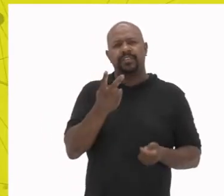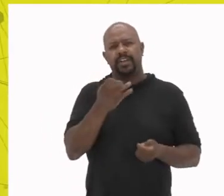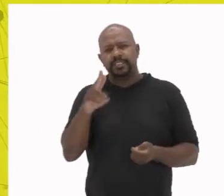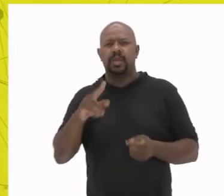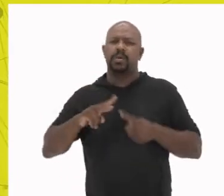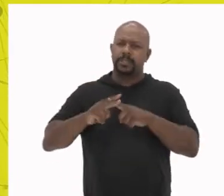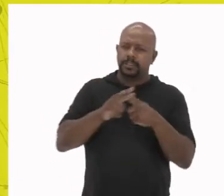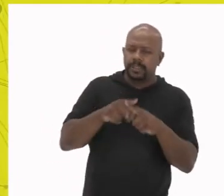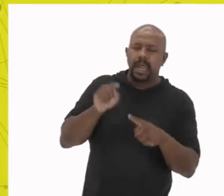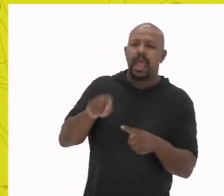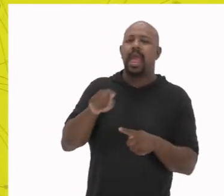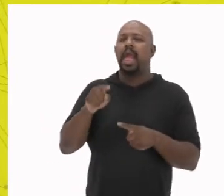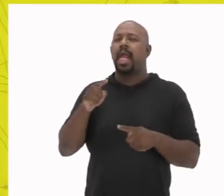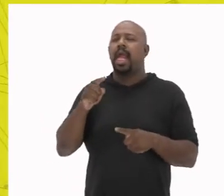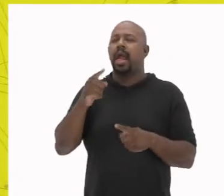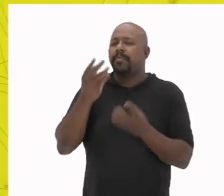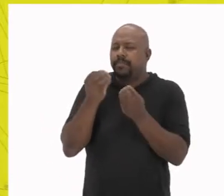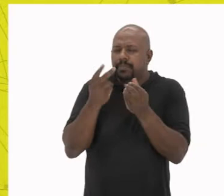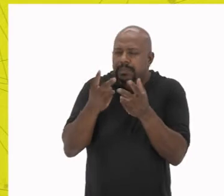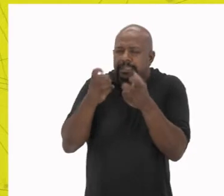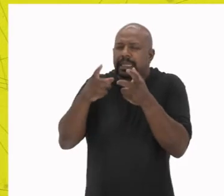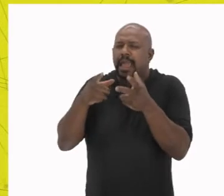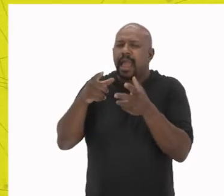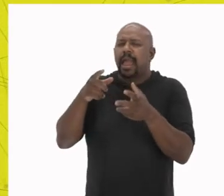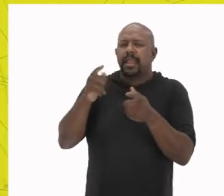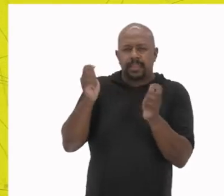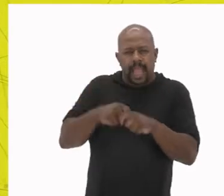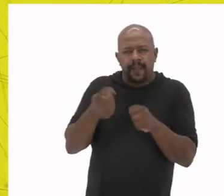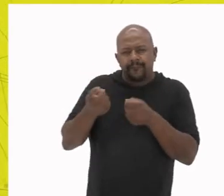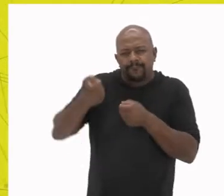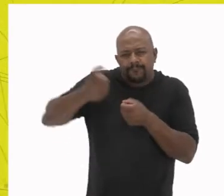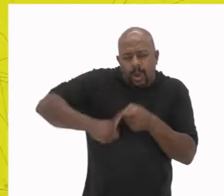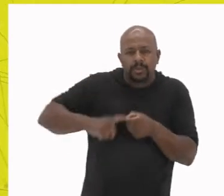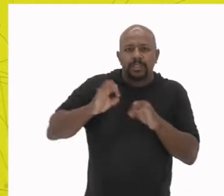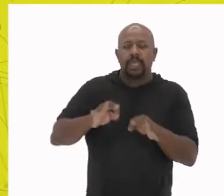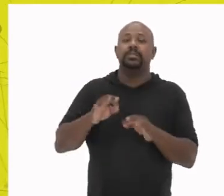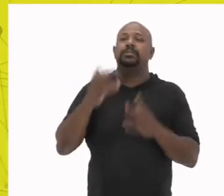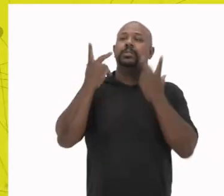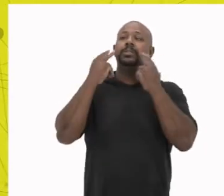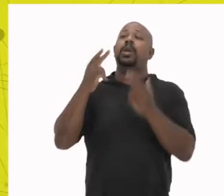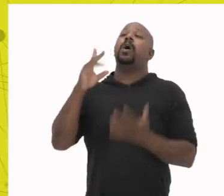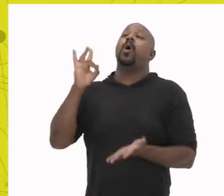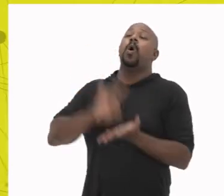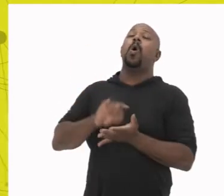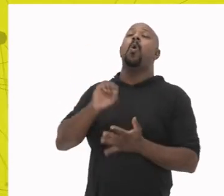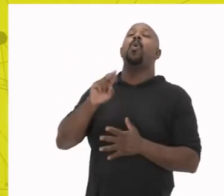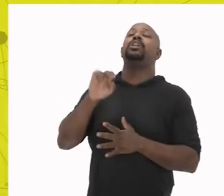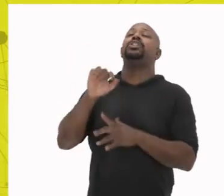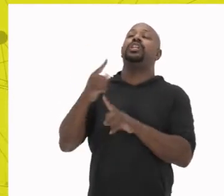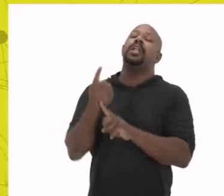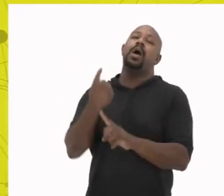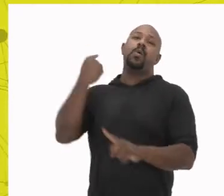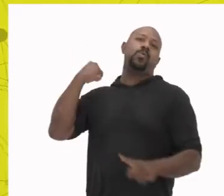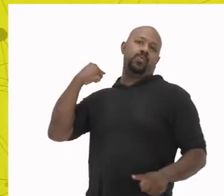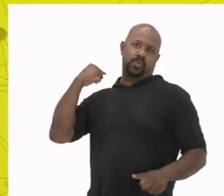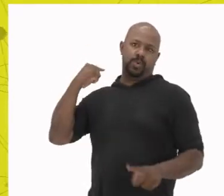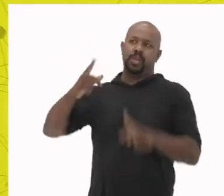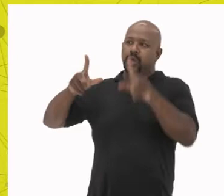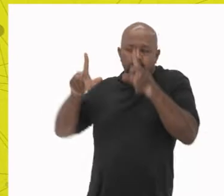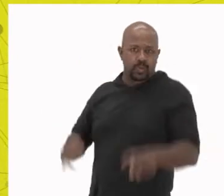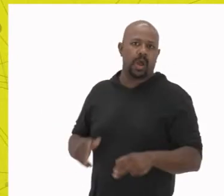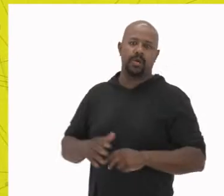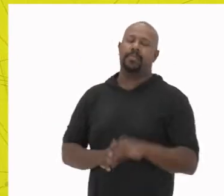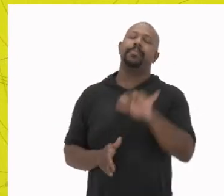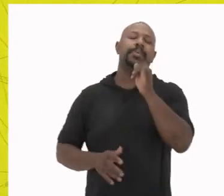da conservação e da restauração é a reversibilidade, que determina que deve ser possível trazer o objeto ao seu estado original antes